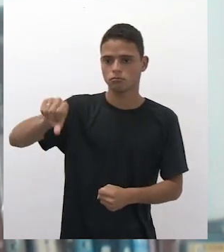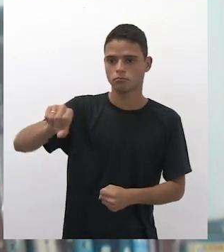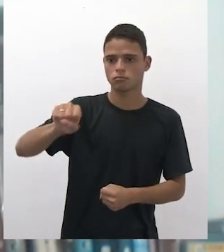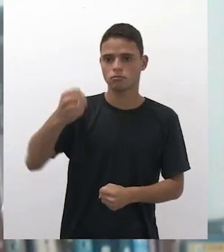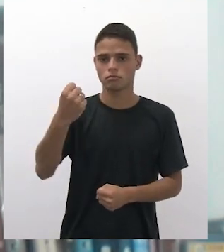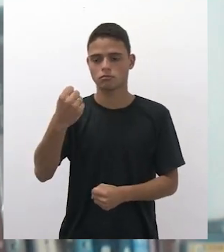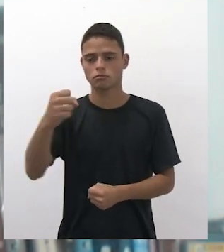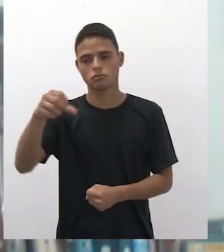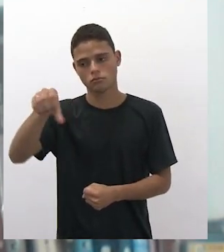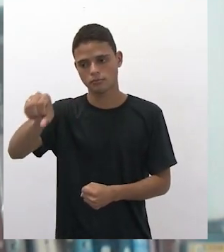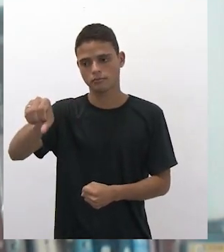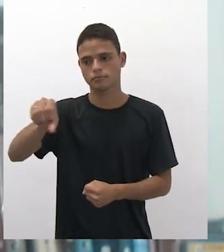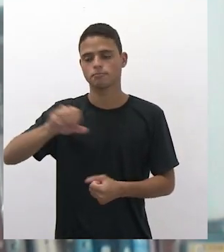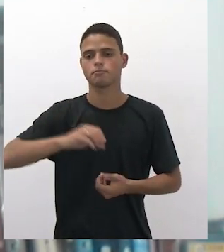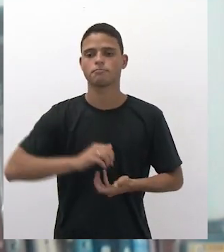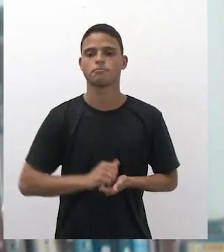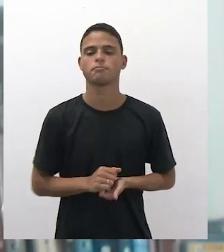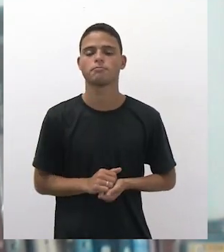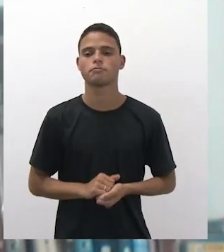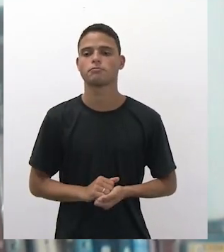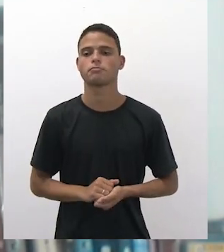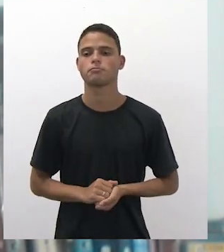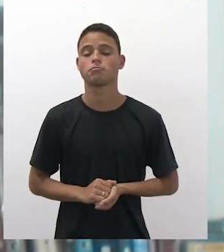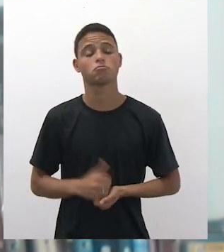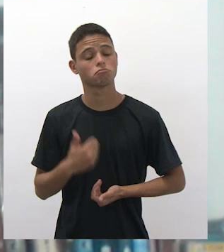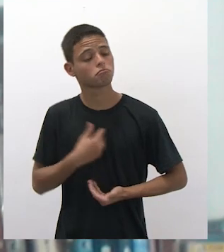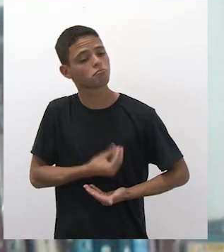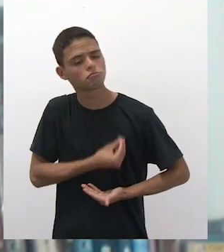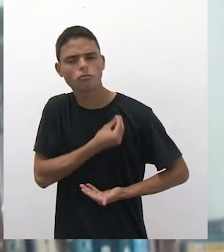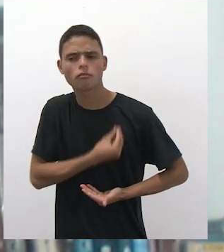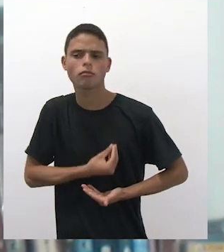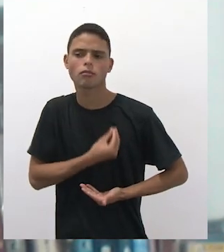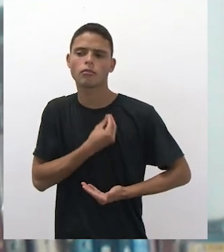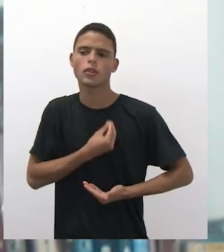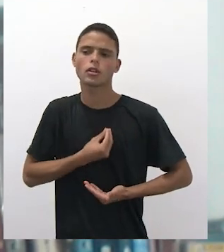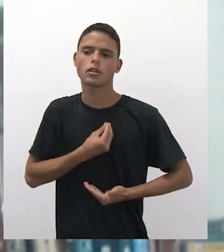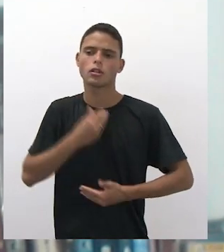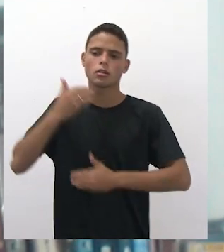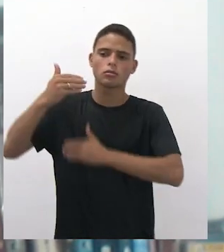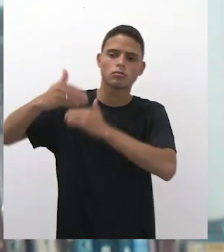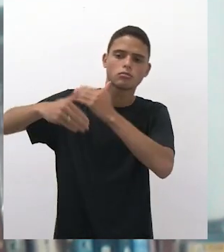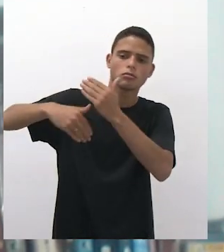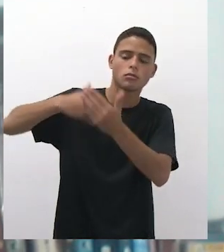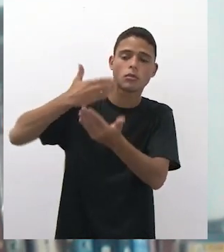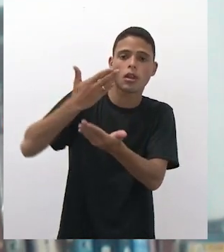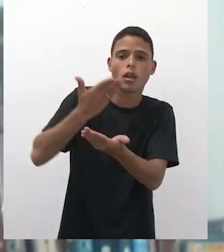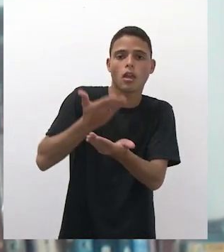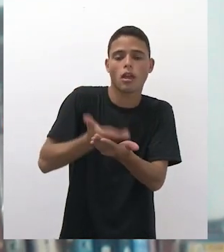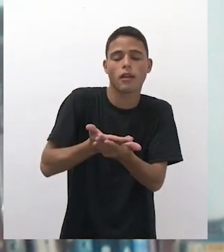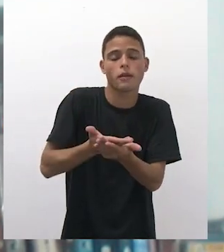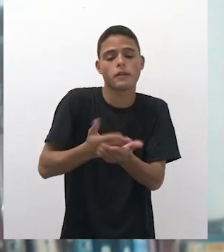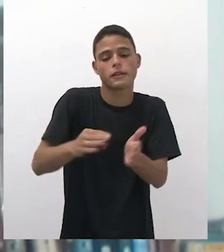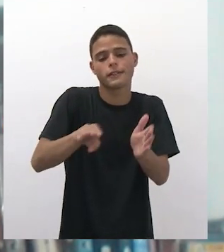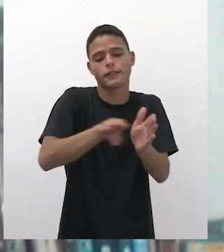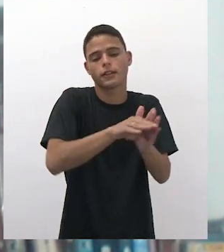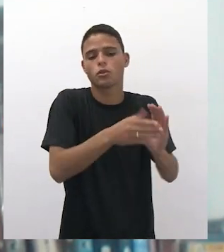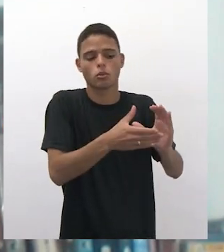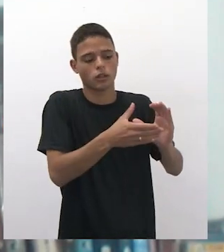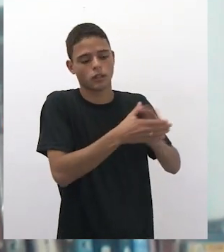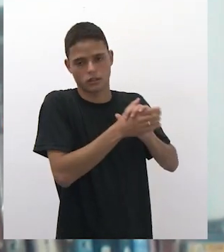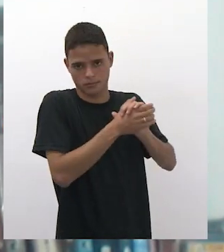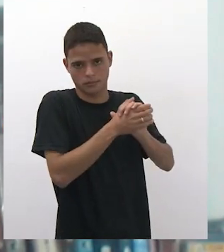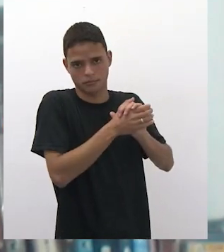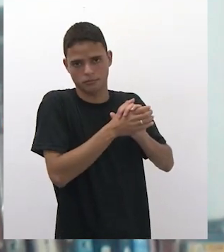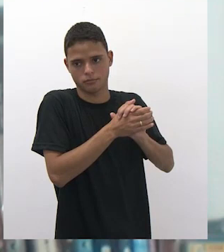1989, né, onde eu vivi até a idade de me casar, né? Eu me casei